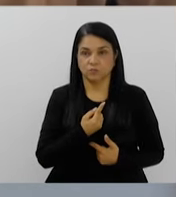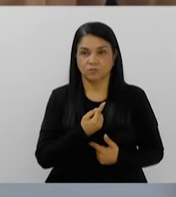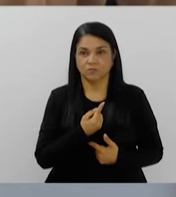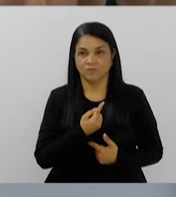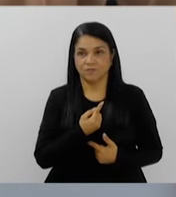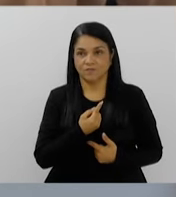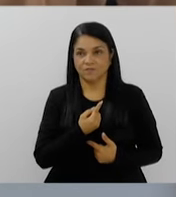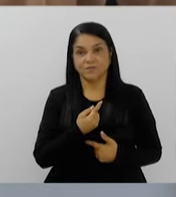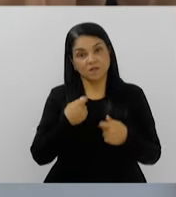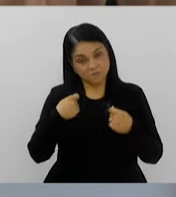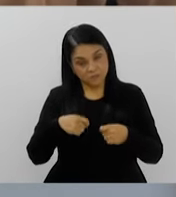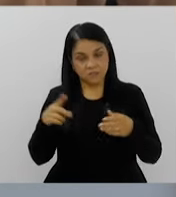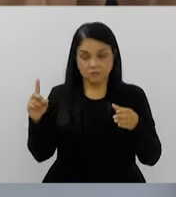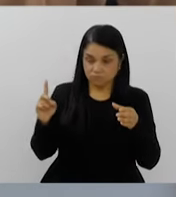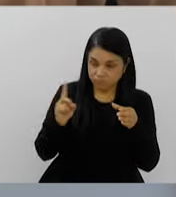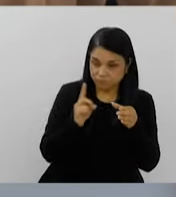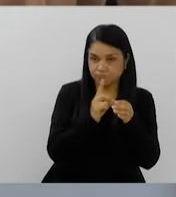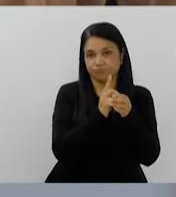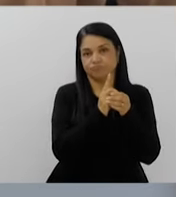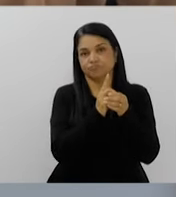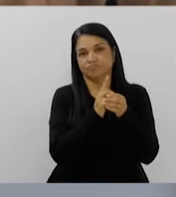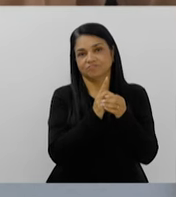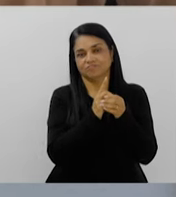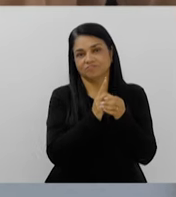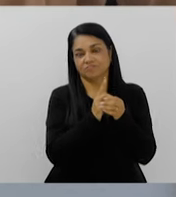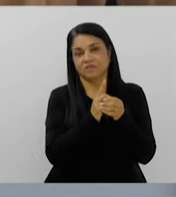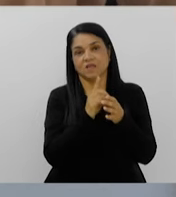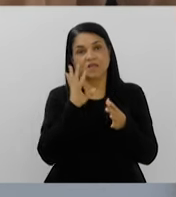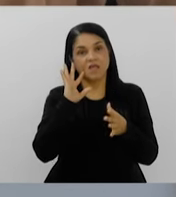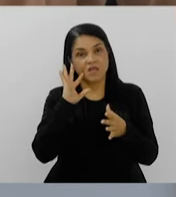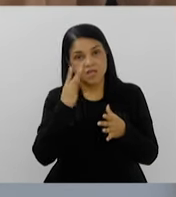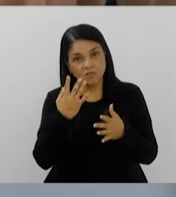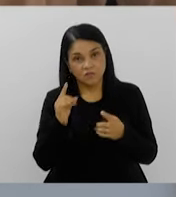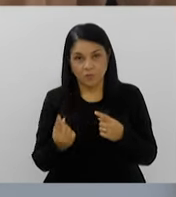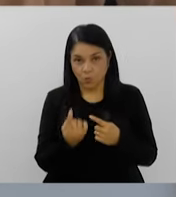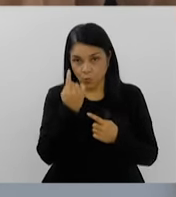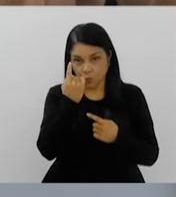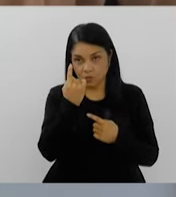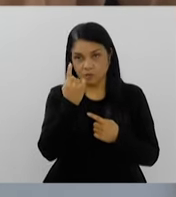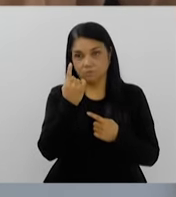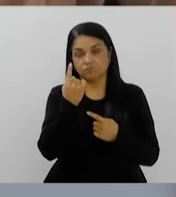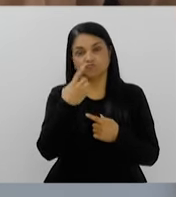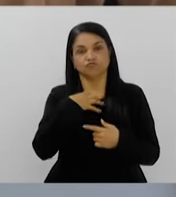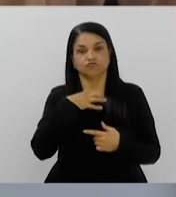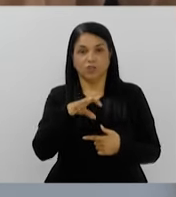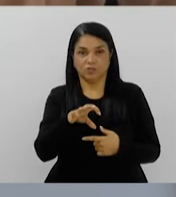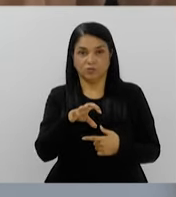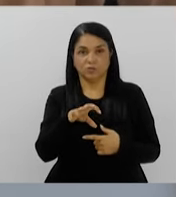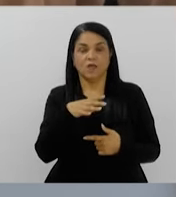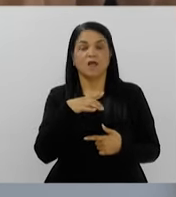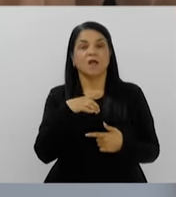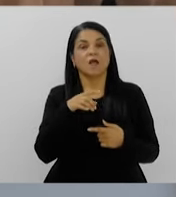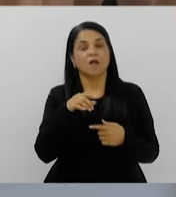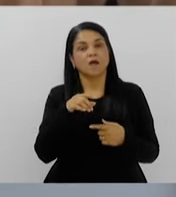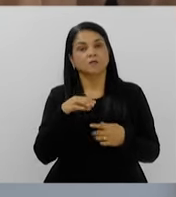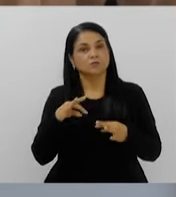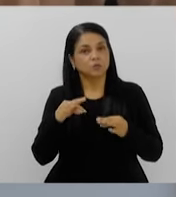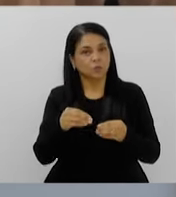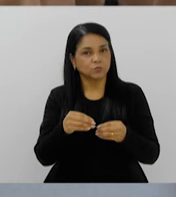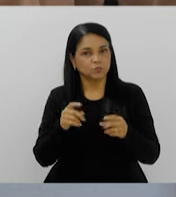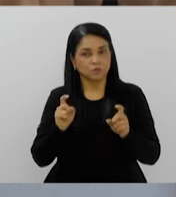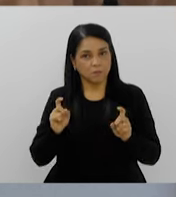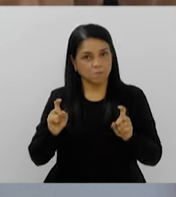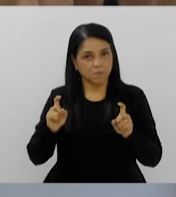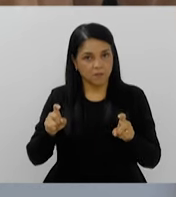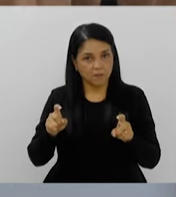está entendendo? Entendi. Então, a única forma de resolver isso, já que ela tem que ser vista, todo mundo que está com mandato